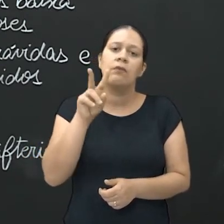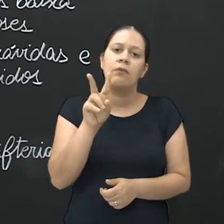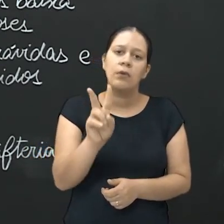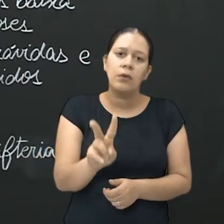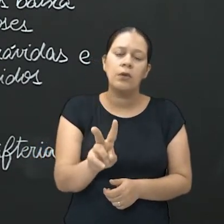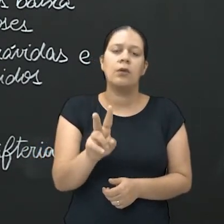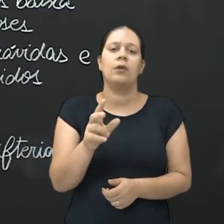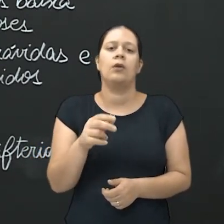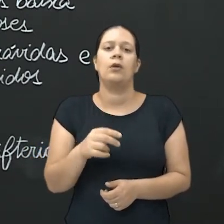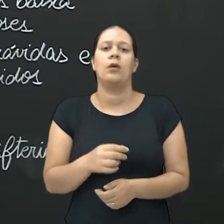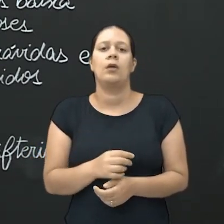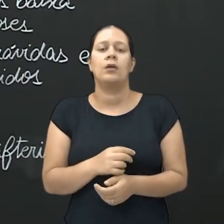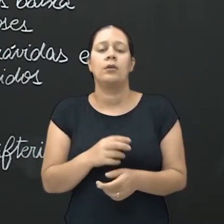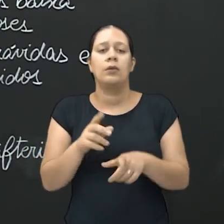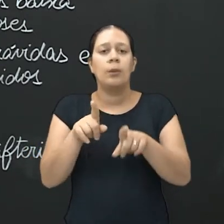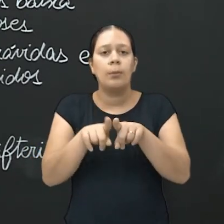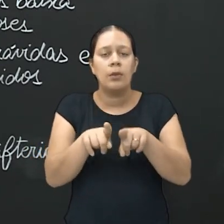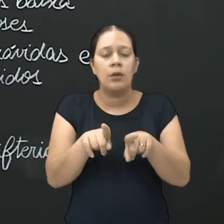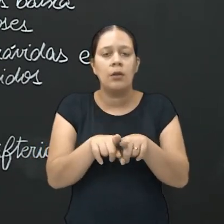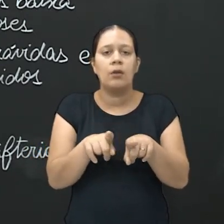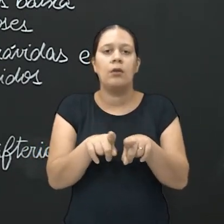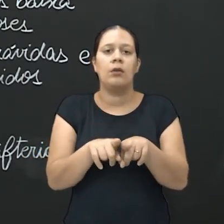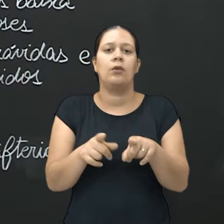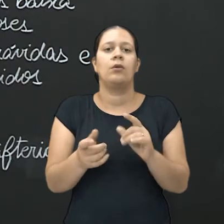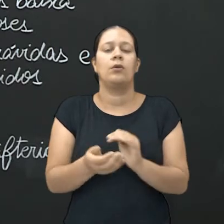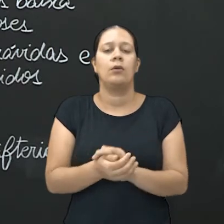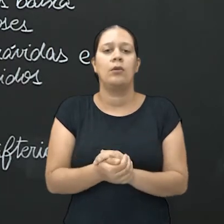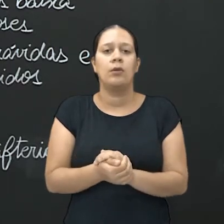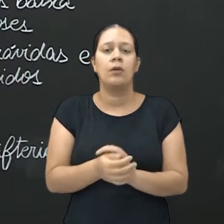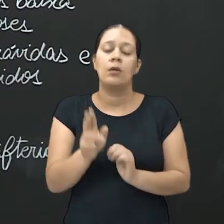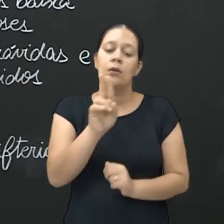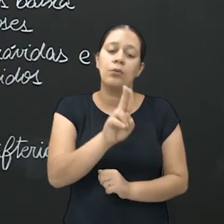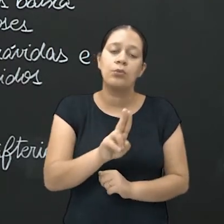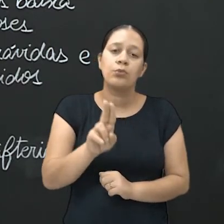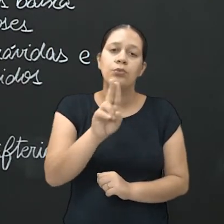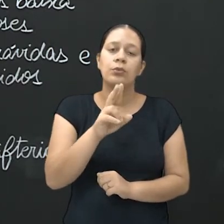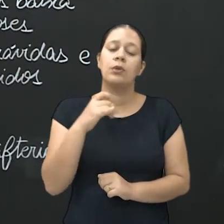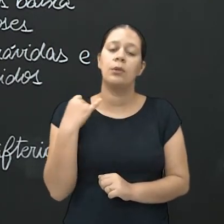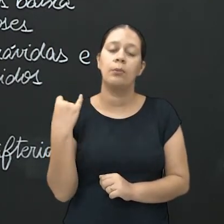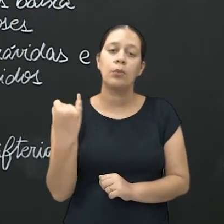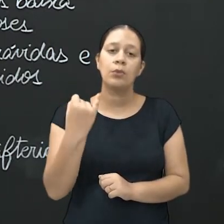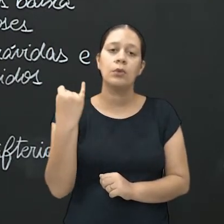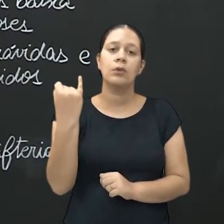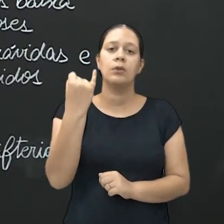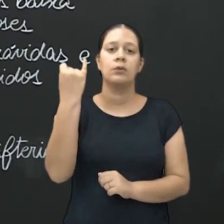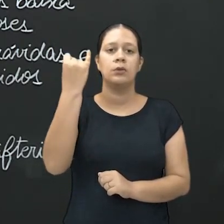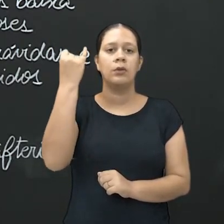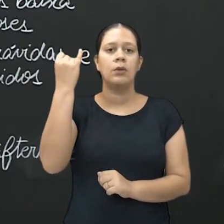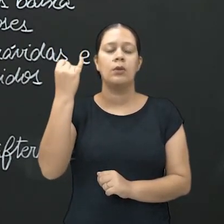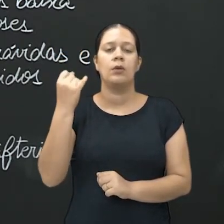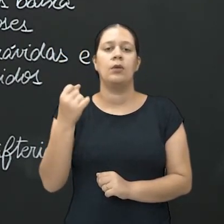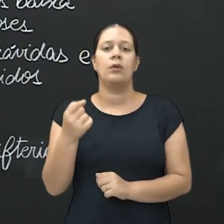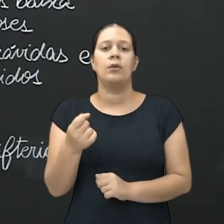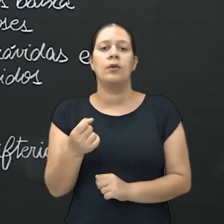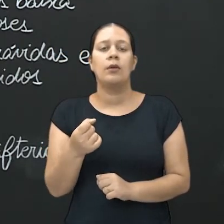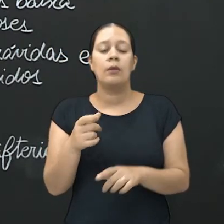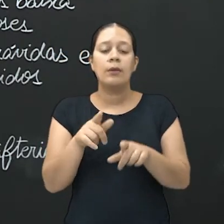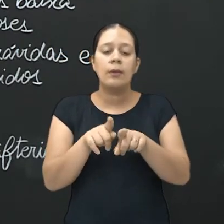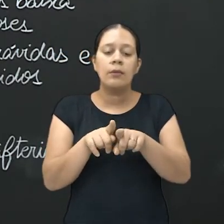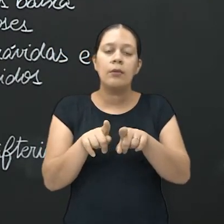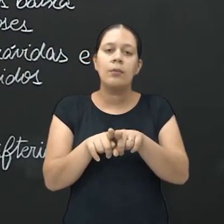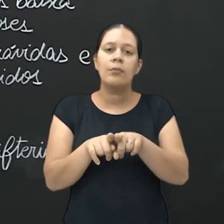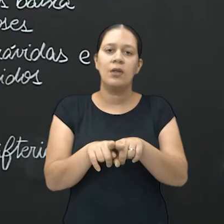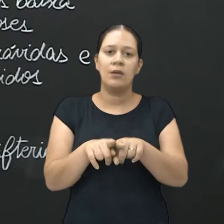inativo. E aí, qual é a questão? É útil, é importante? Demais. Só que a imunização que ela promove